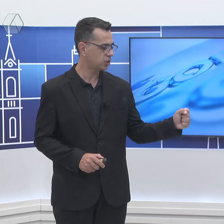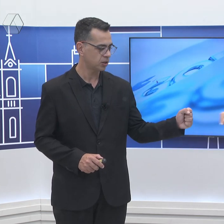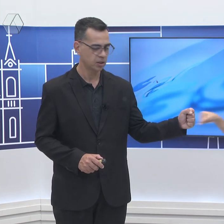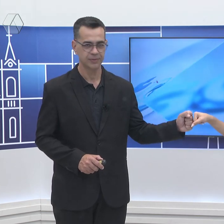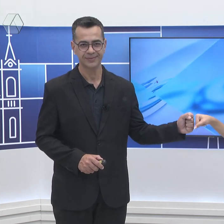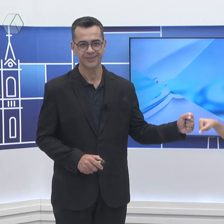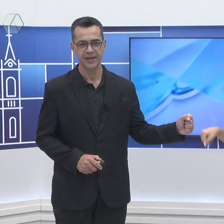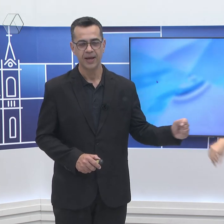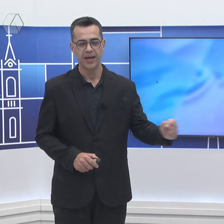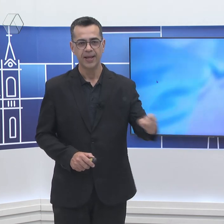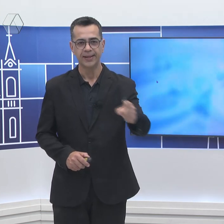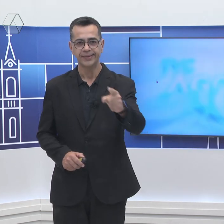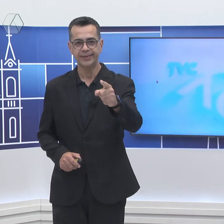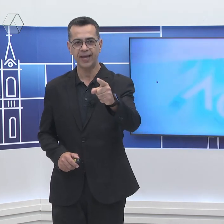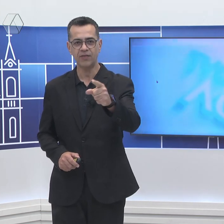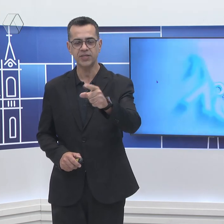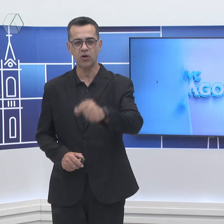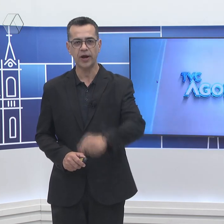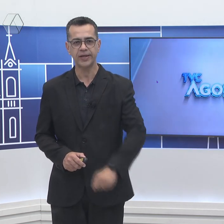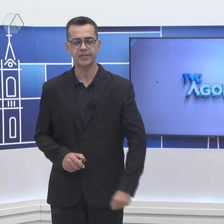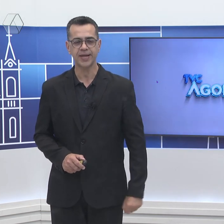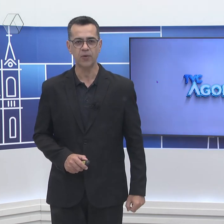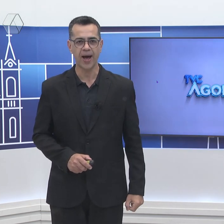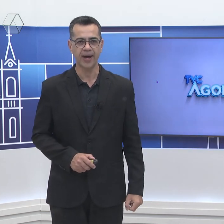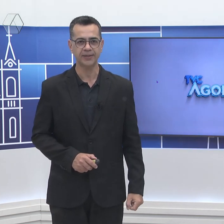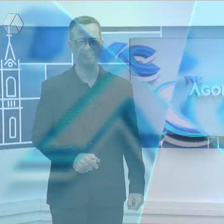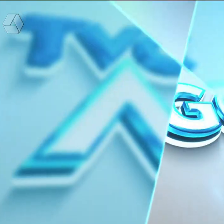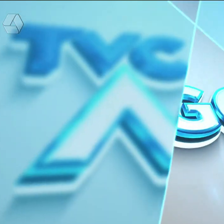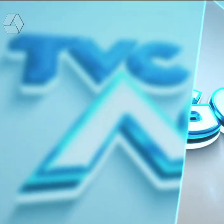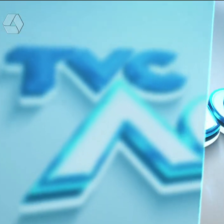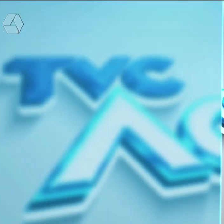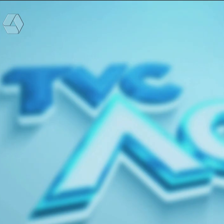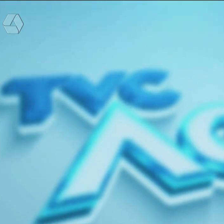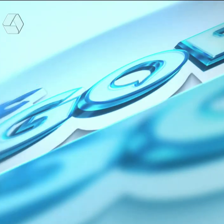Bora começar! Start! Play! TVC Agora está no ar!